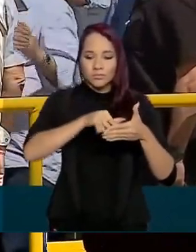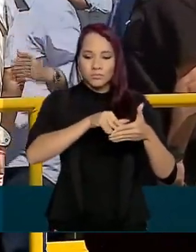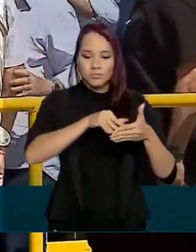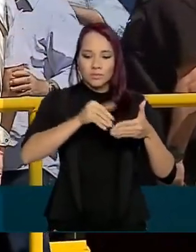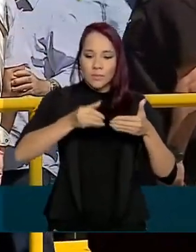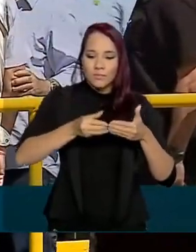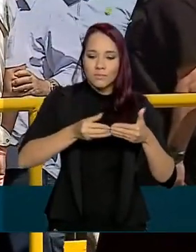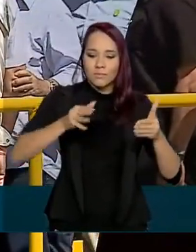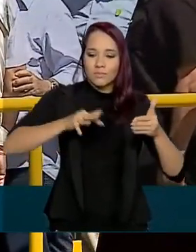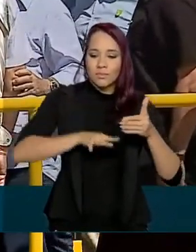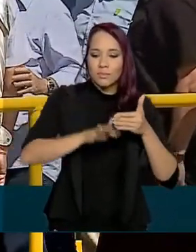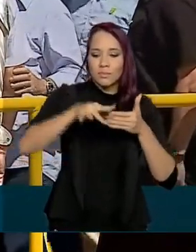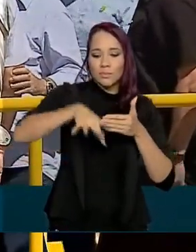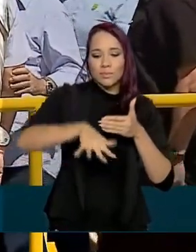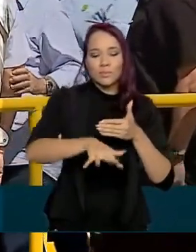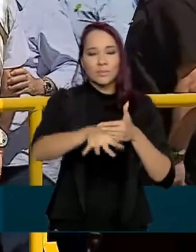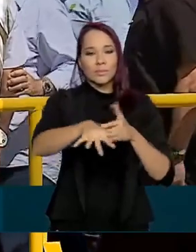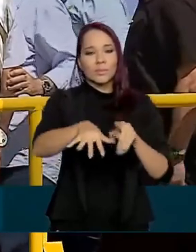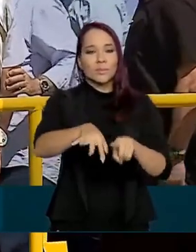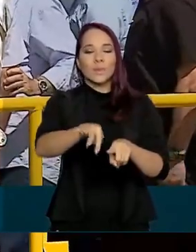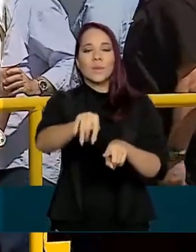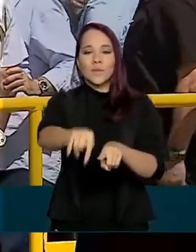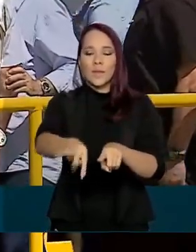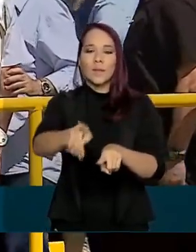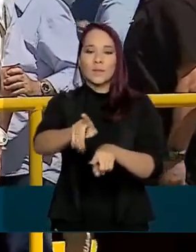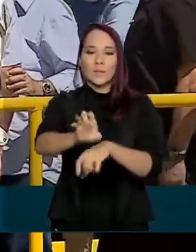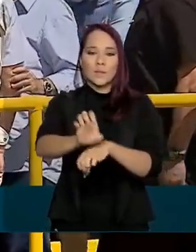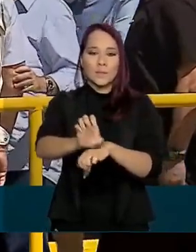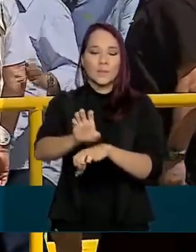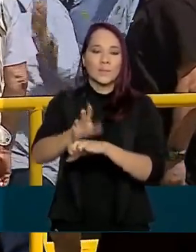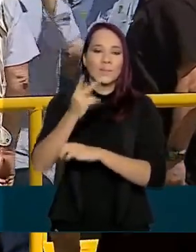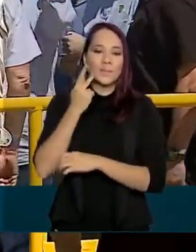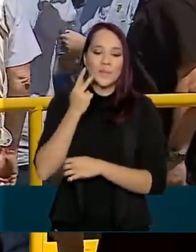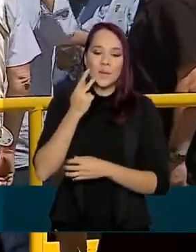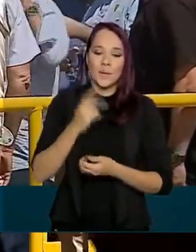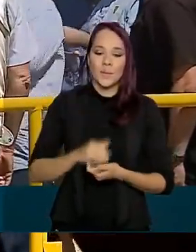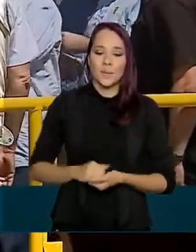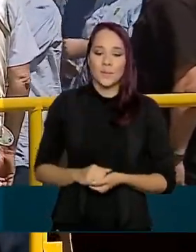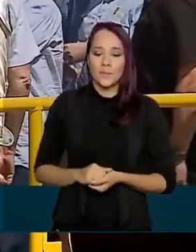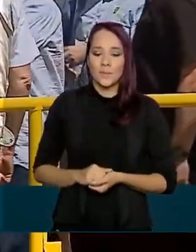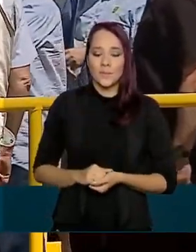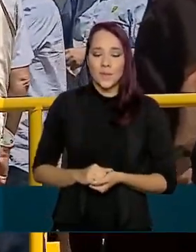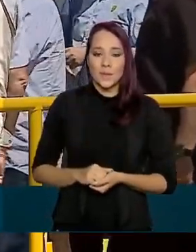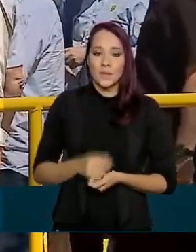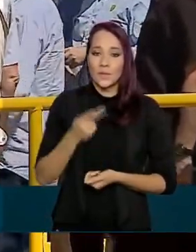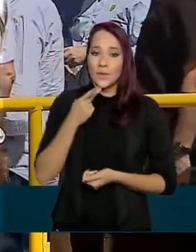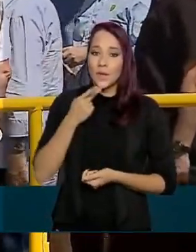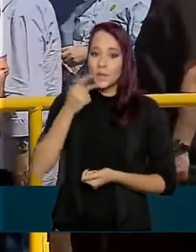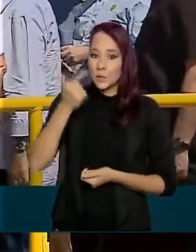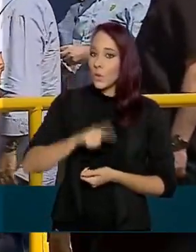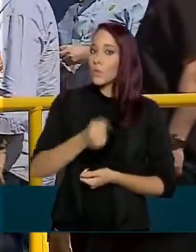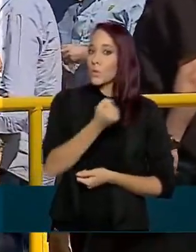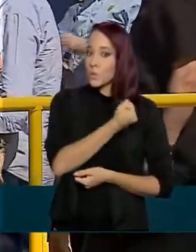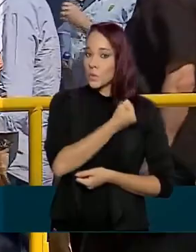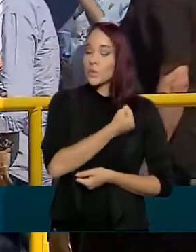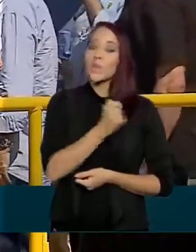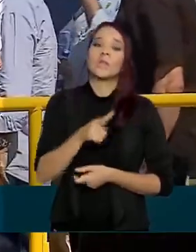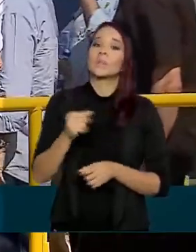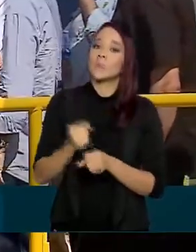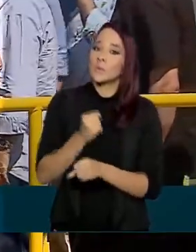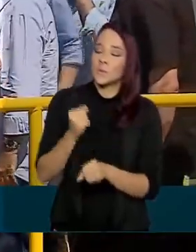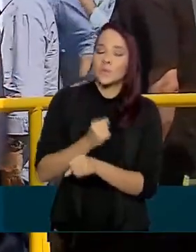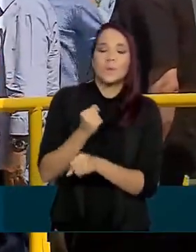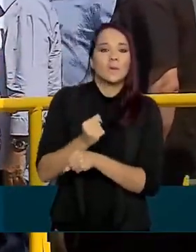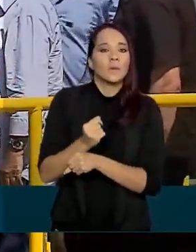desse eixo norte ao estado do ceará a gente vai falar novamente aqui os números dessa